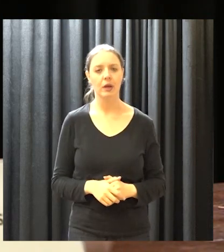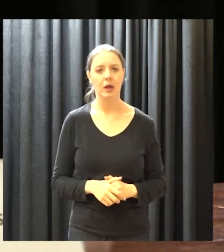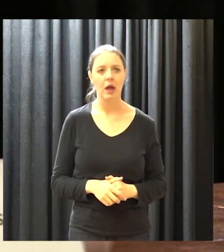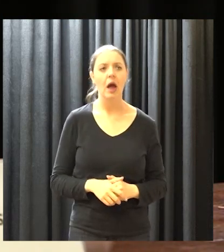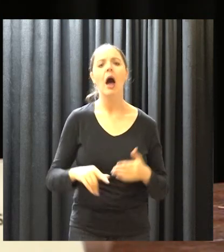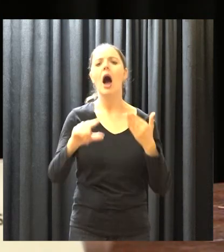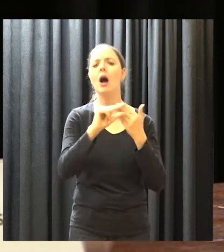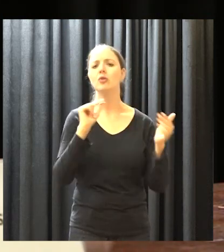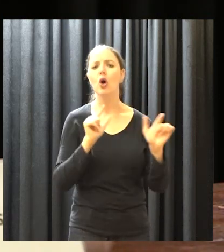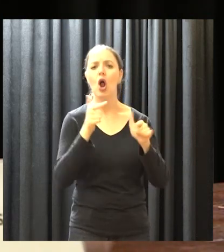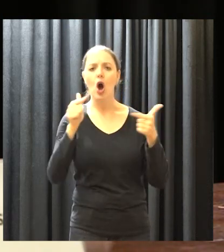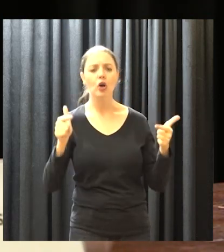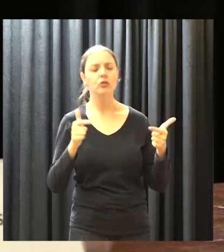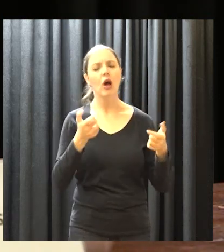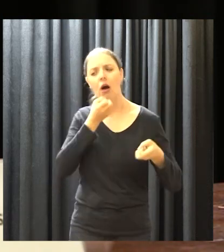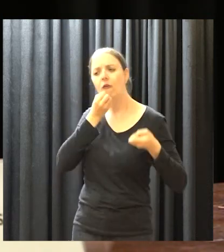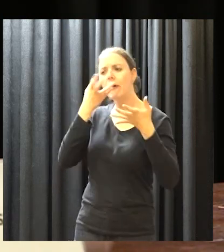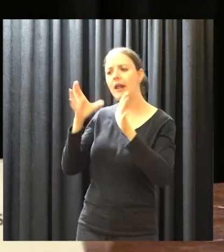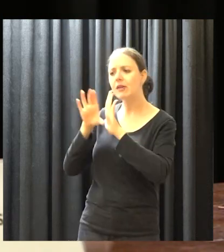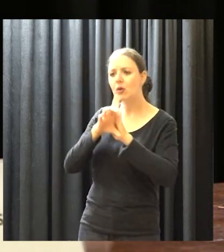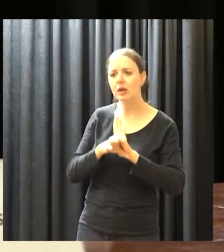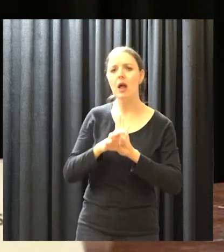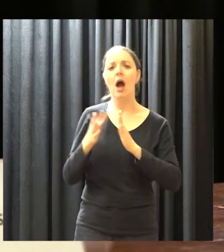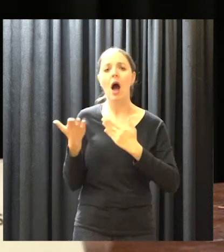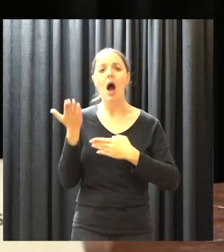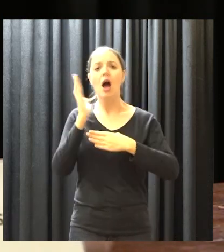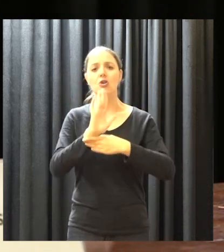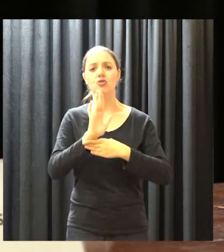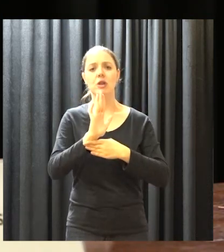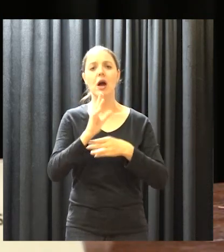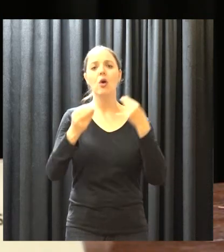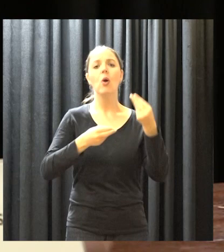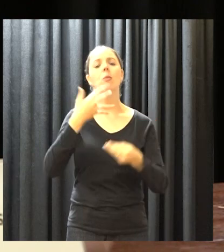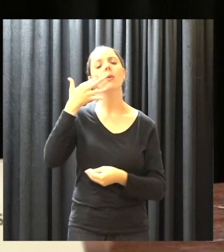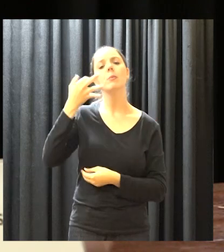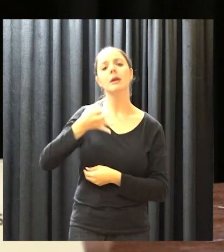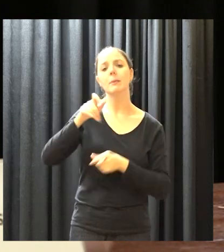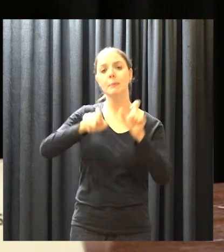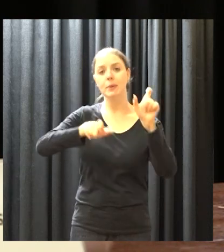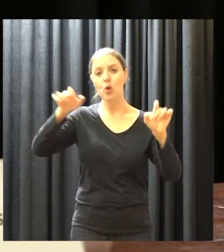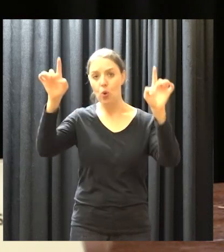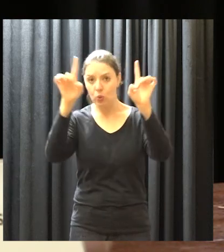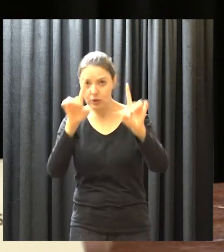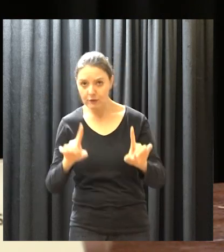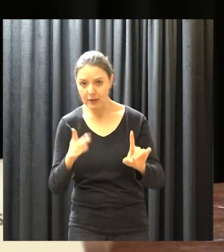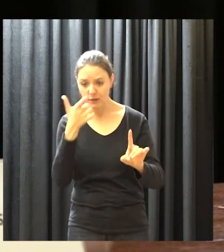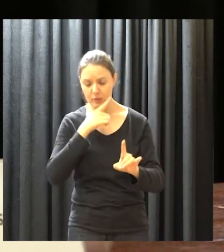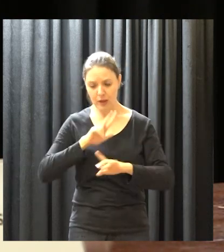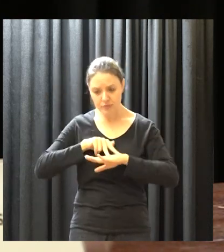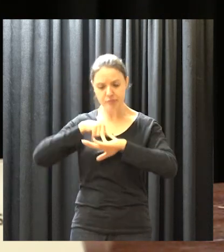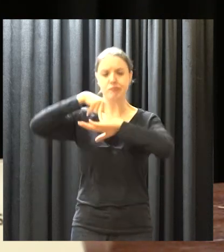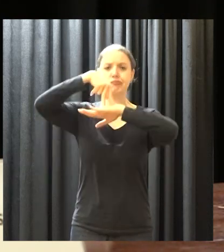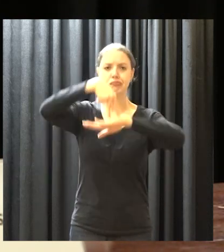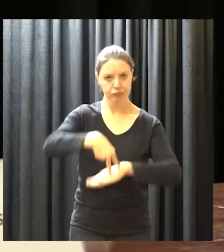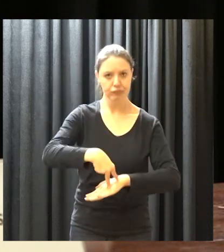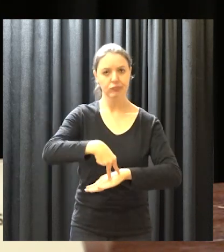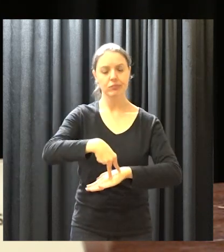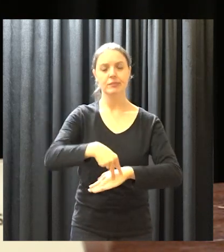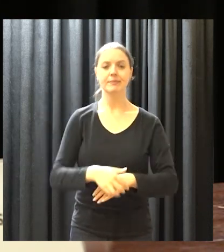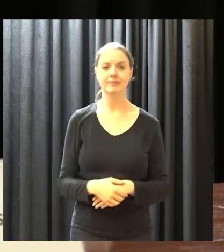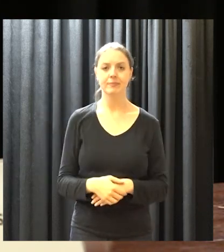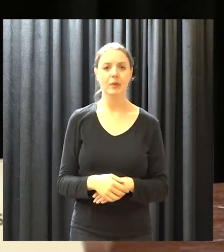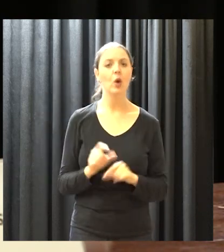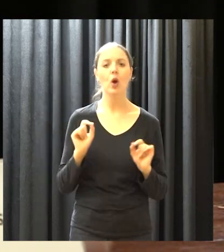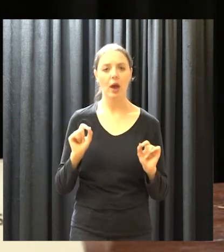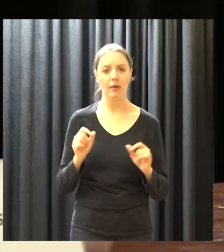para entendermos o processo pelo qual pessoas com deficiência se tornam sujeitos políticos, com uma análise